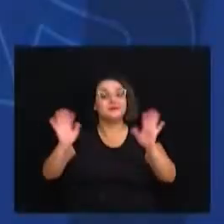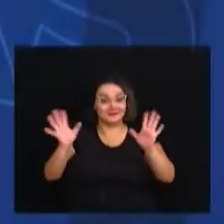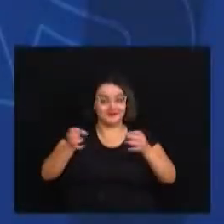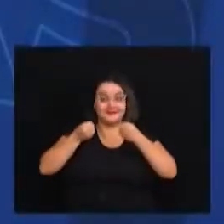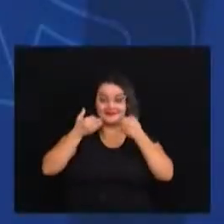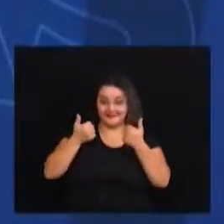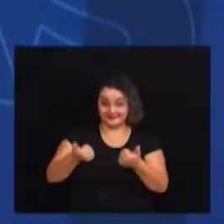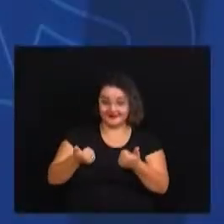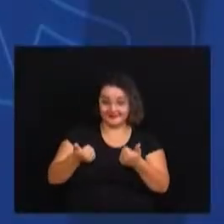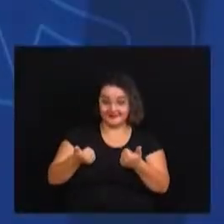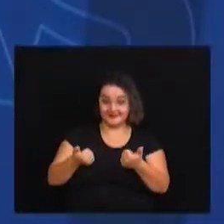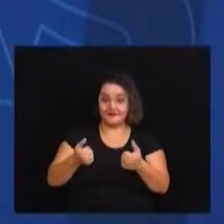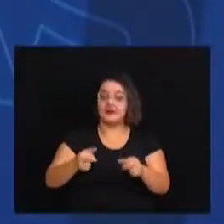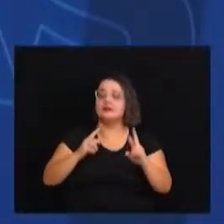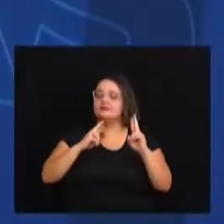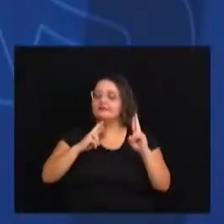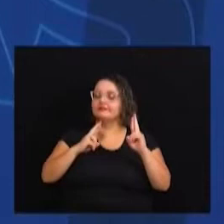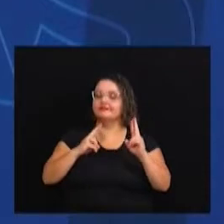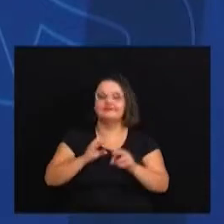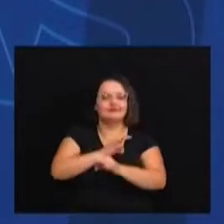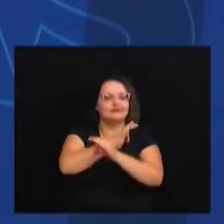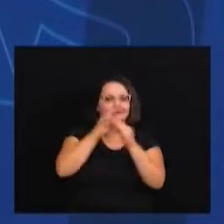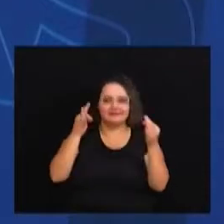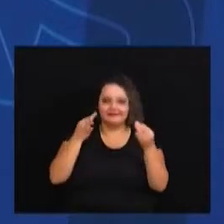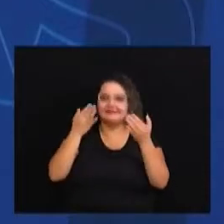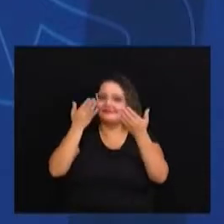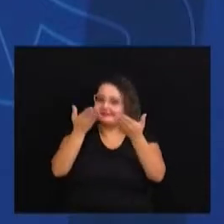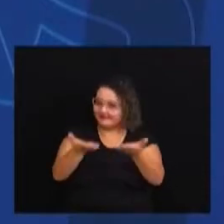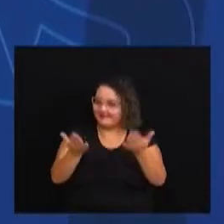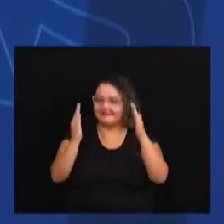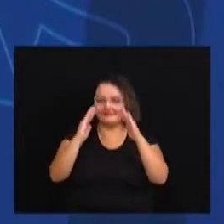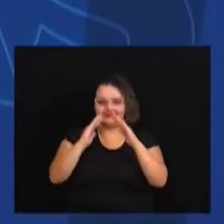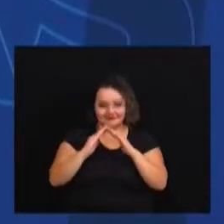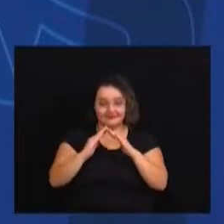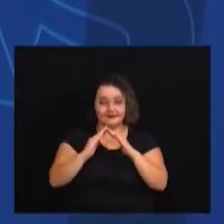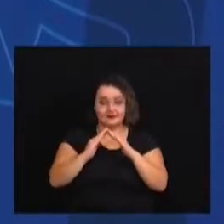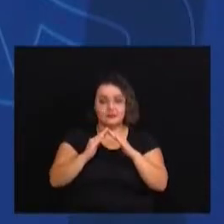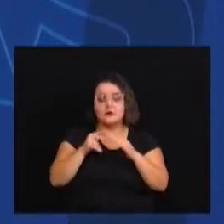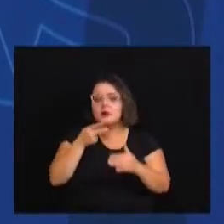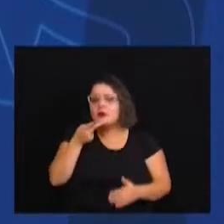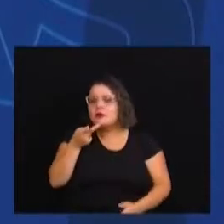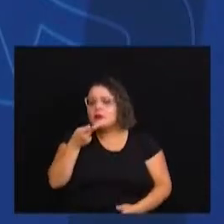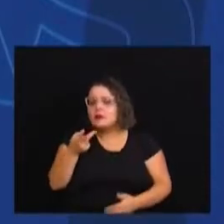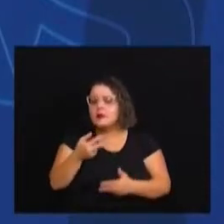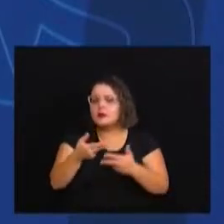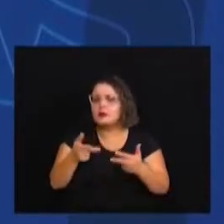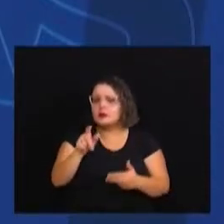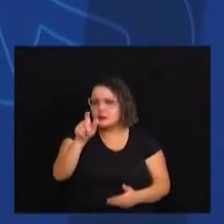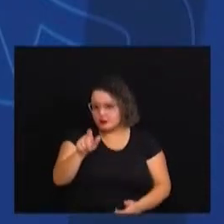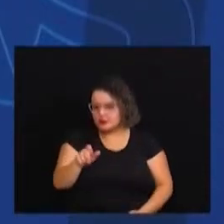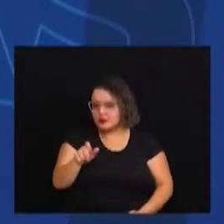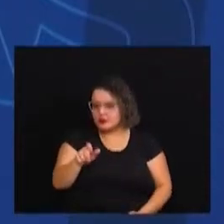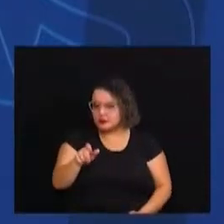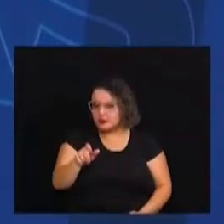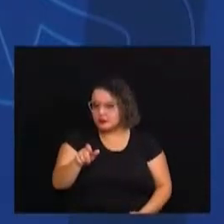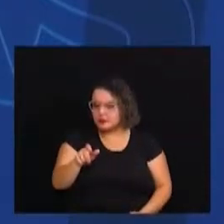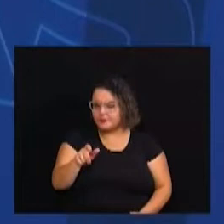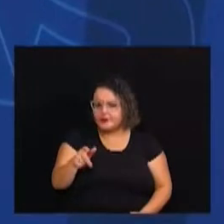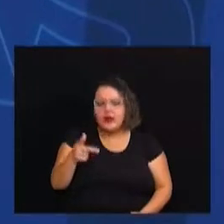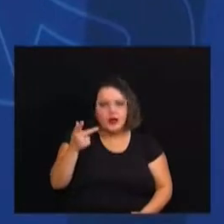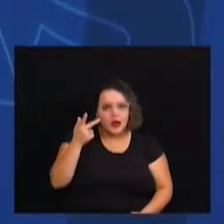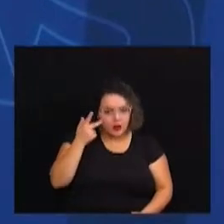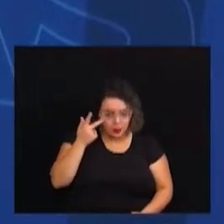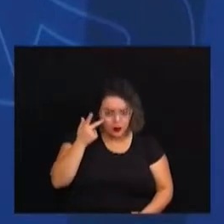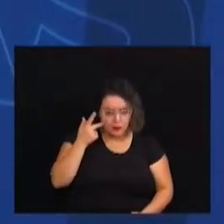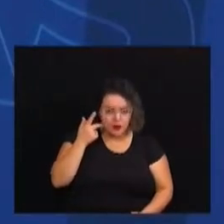Oi, gente, tudo bom? Espero que esteja tudo certo com você aí em casa. Mas deixa eu falar aqui uma coisinha com vocês. É muito comum